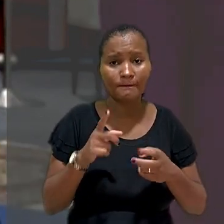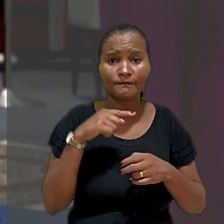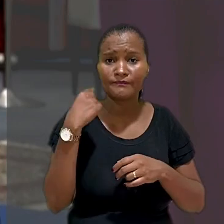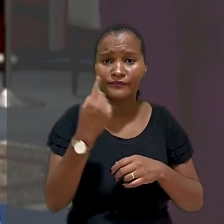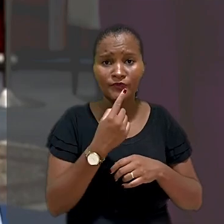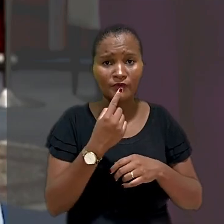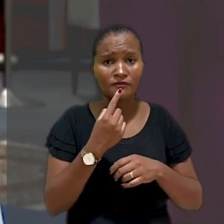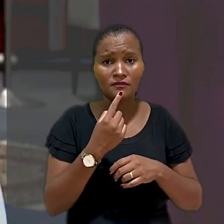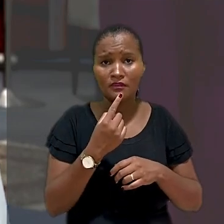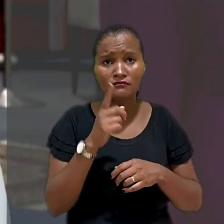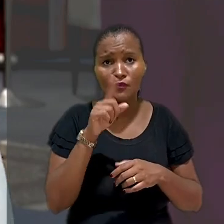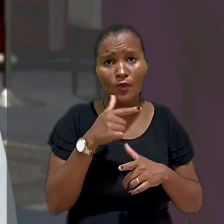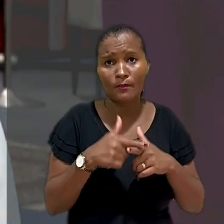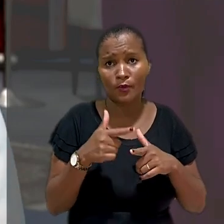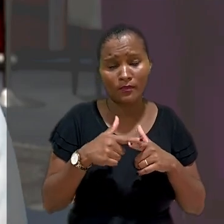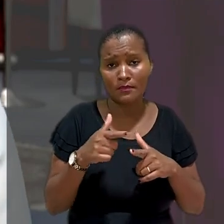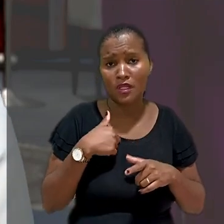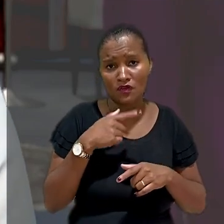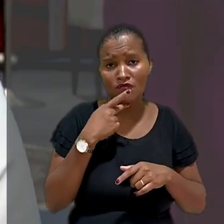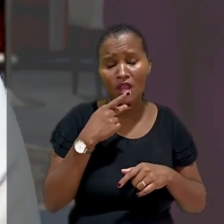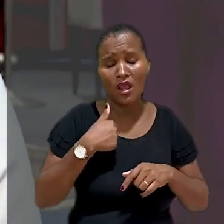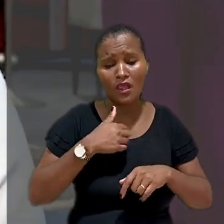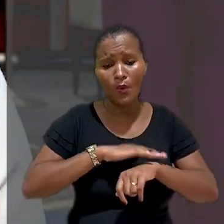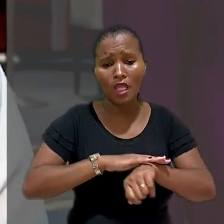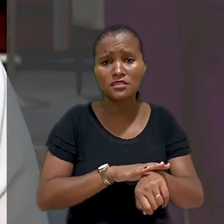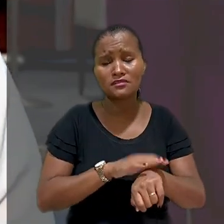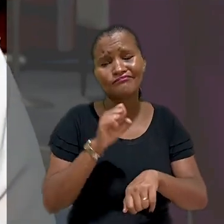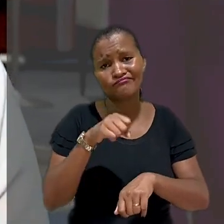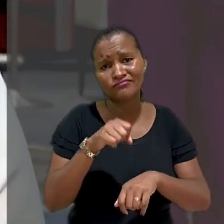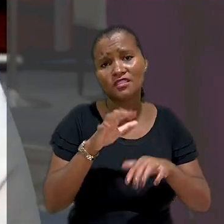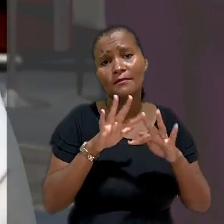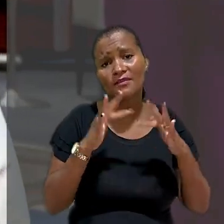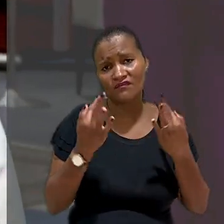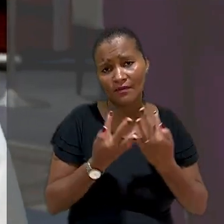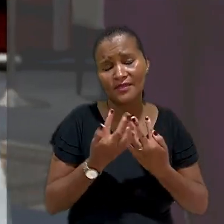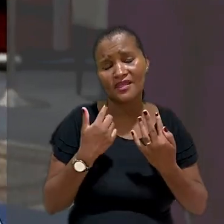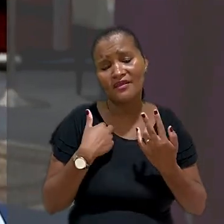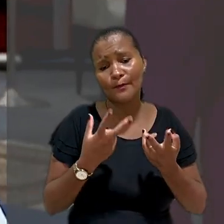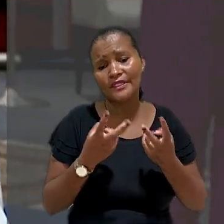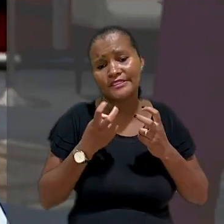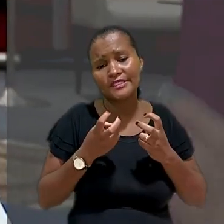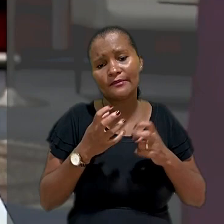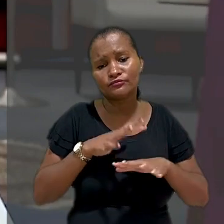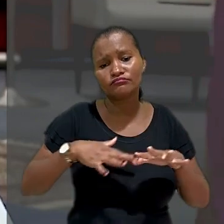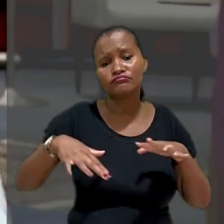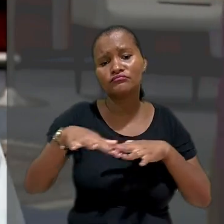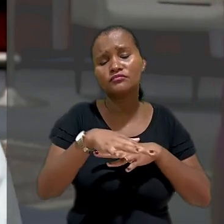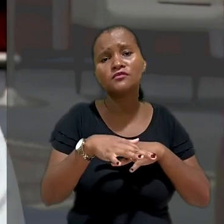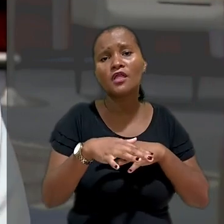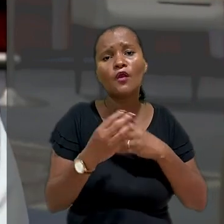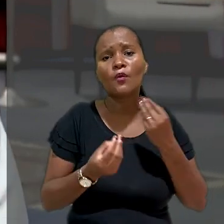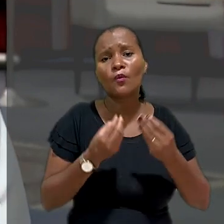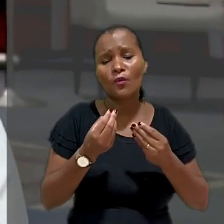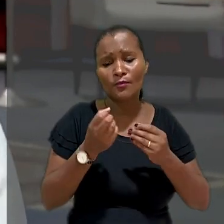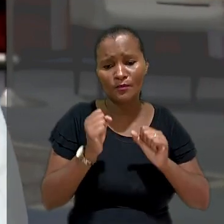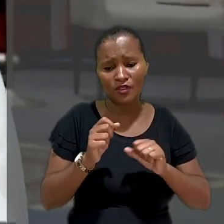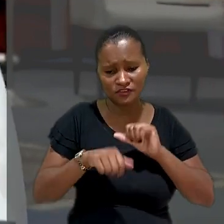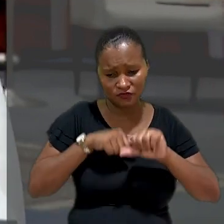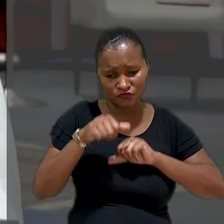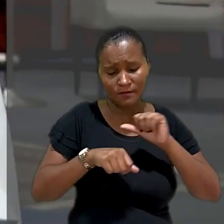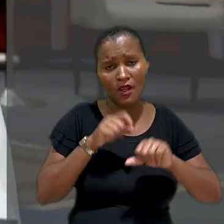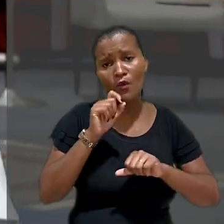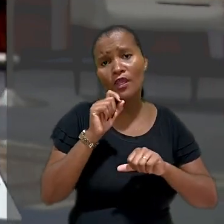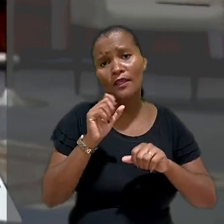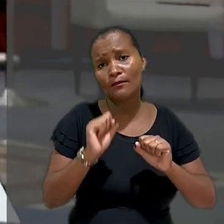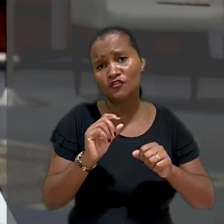gente tá é isso não é um problema dizer eu sou racista eu tenho racismo na minha família eu vejo isso no meu entorno como é que a gente pode se transformar